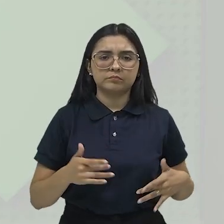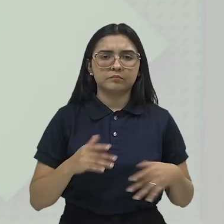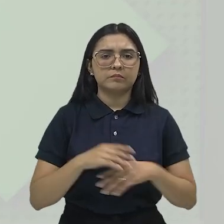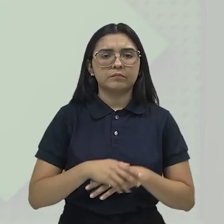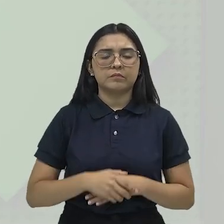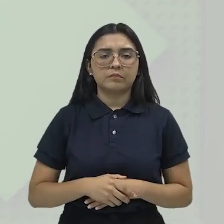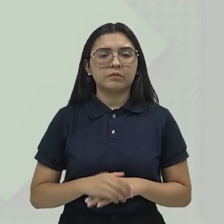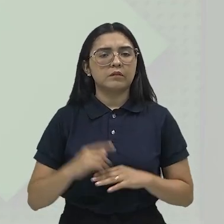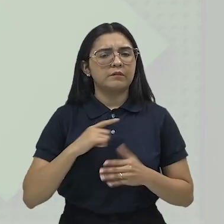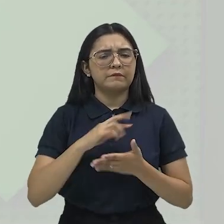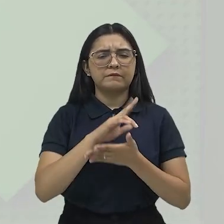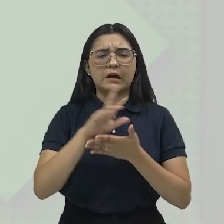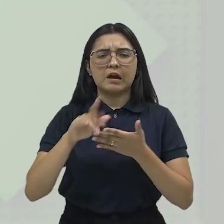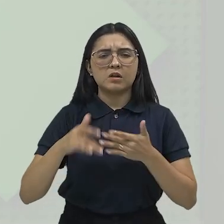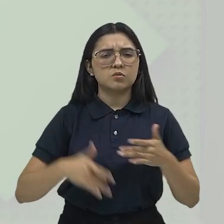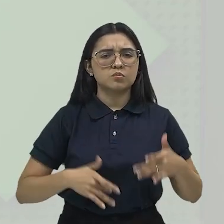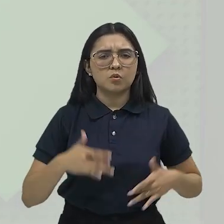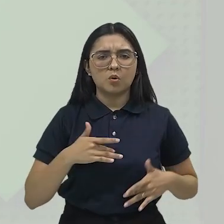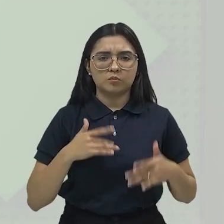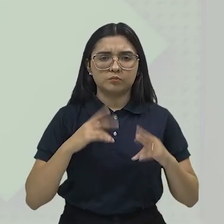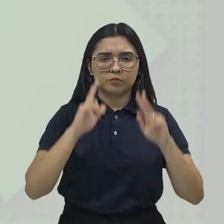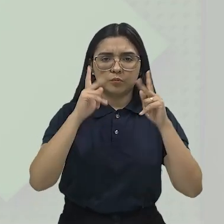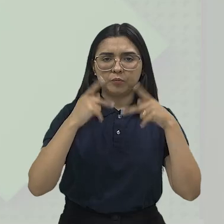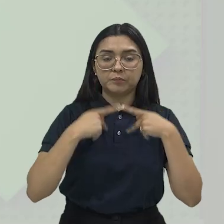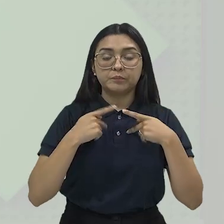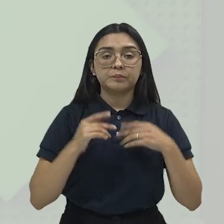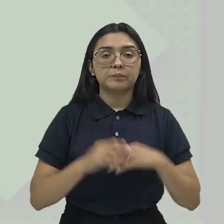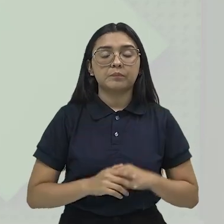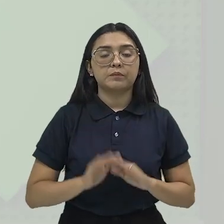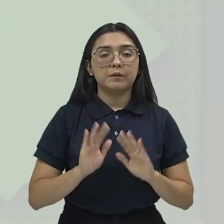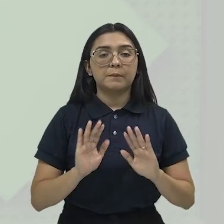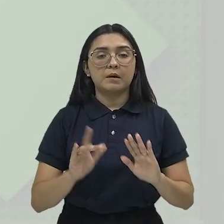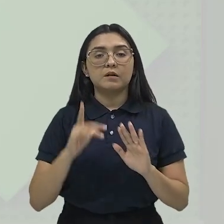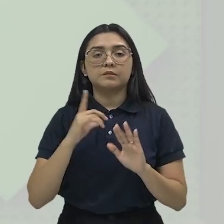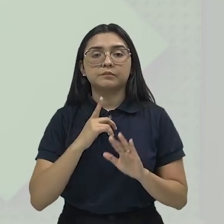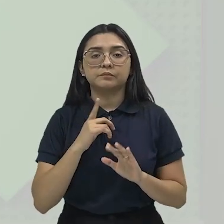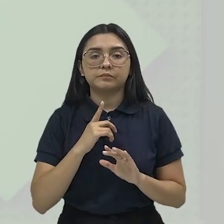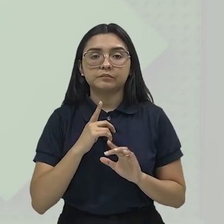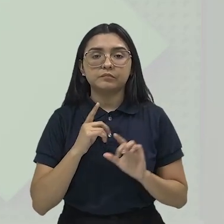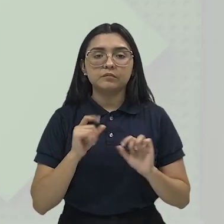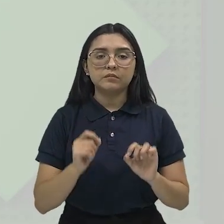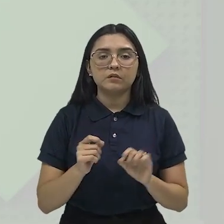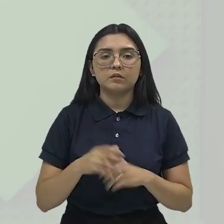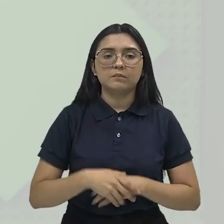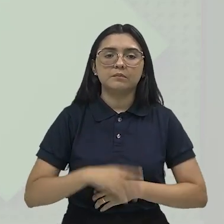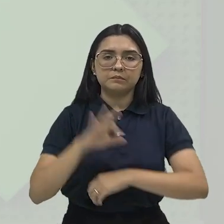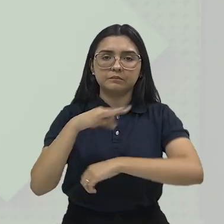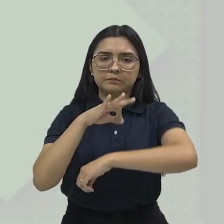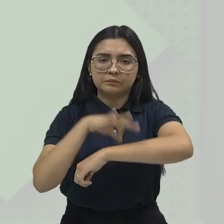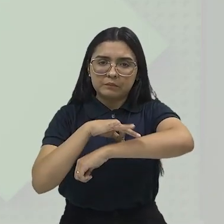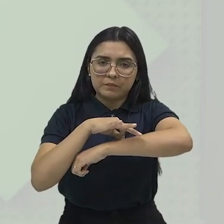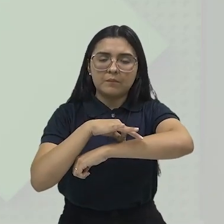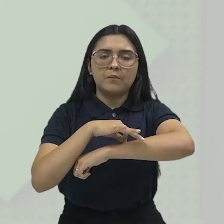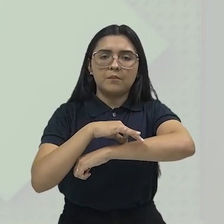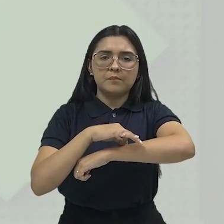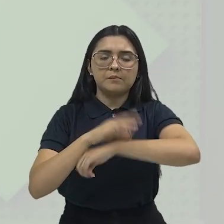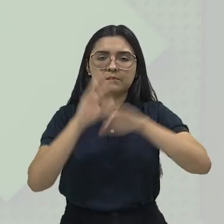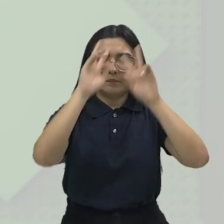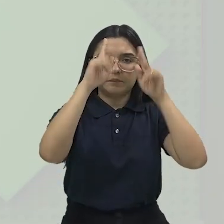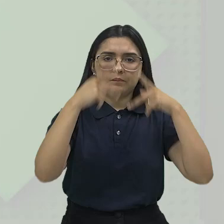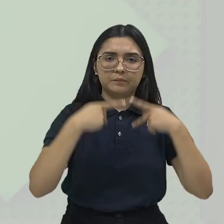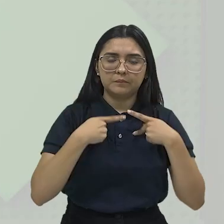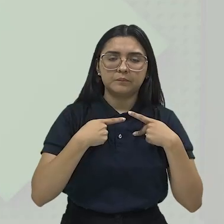baço, entre outros órgãos, né? Mas quando ele entra em contato com o ser humano, quando entra em contato com o nosso